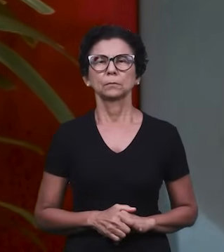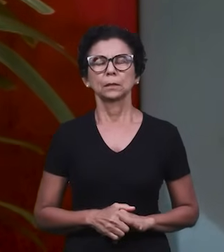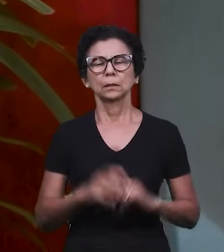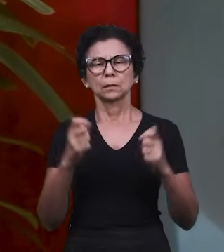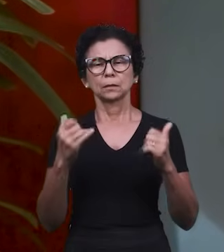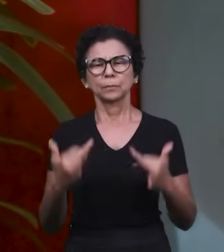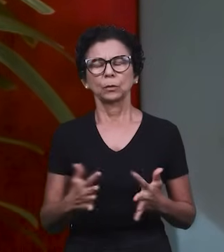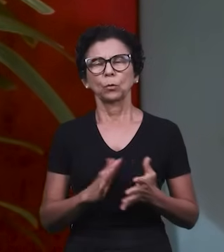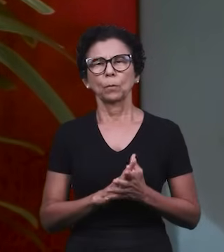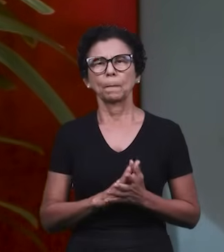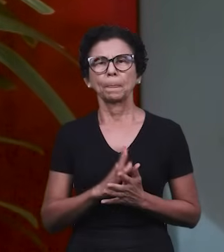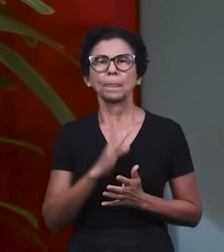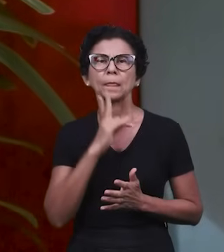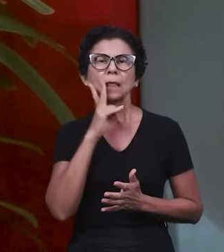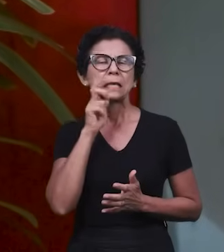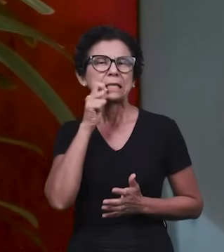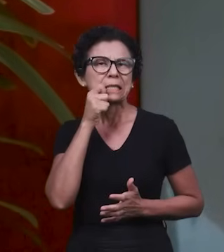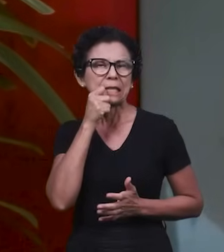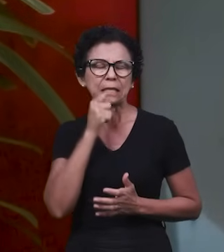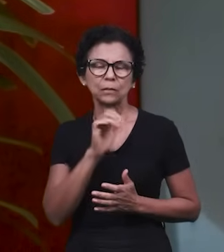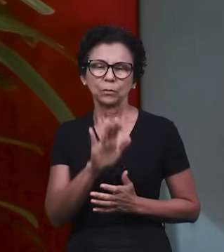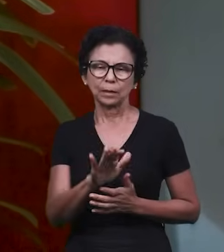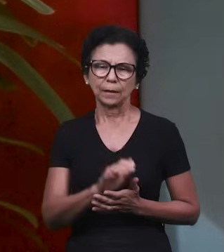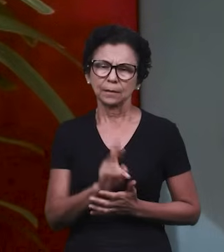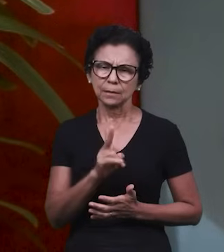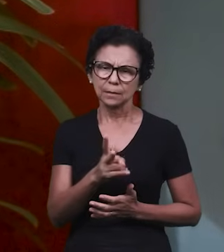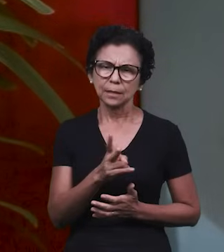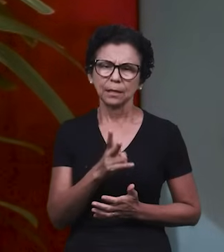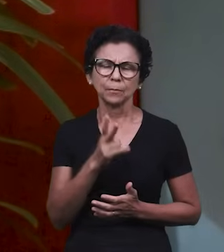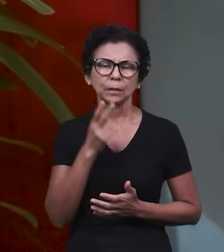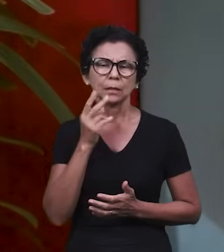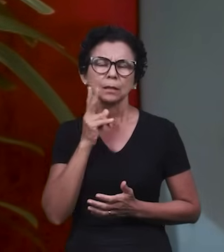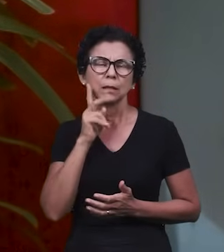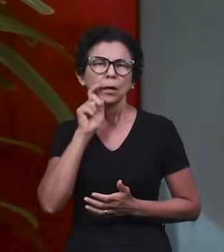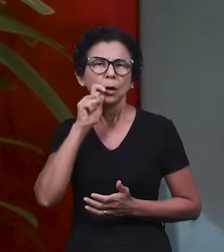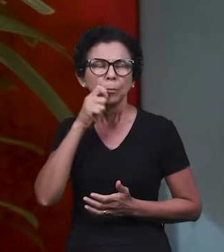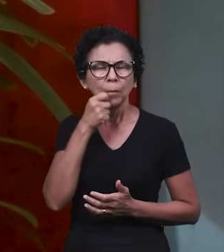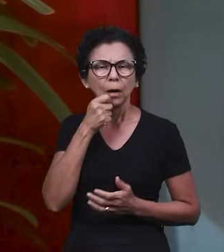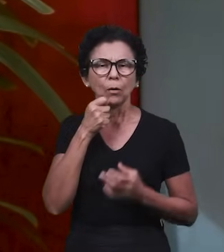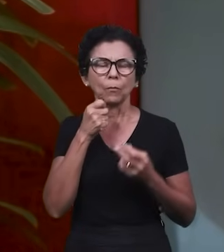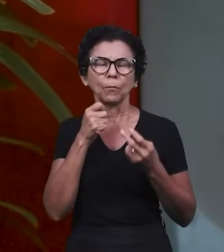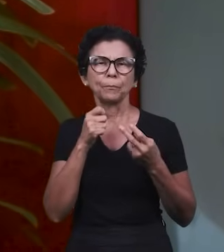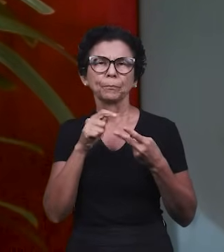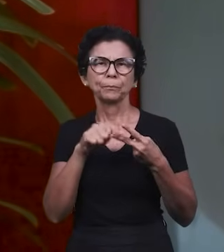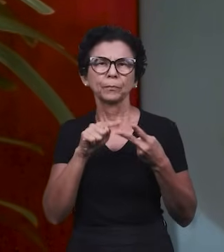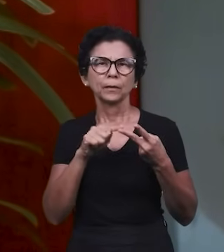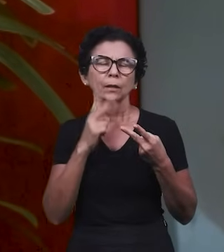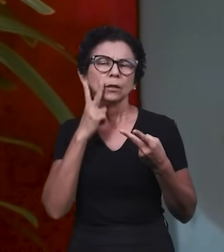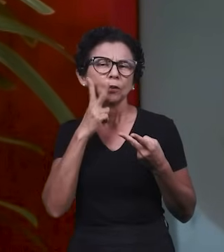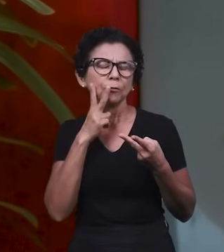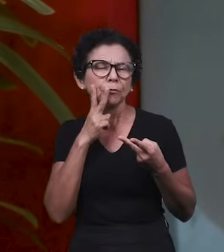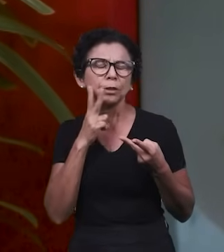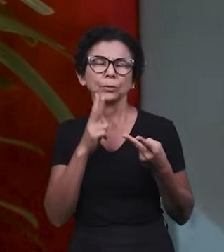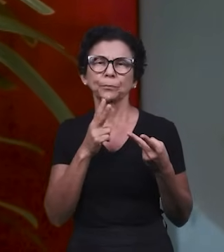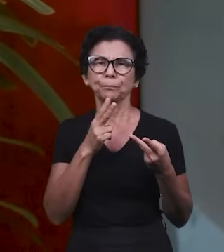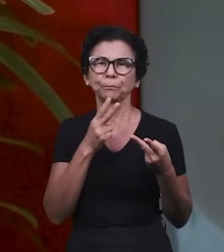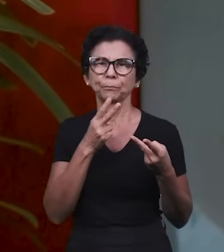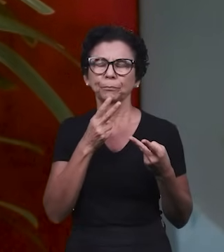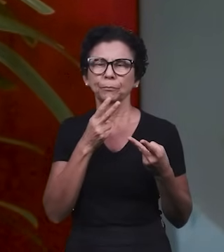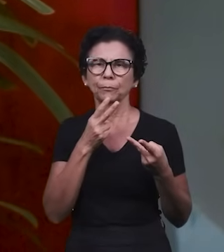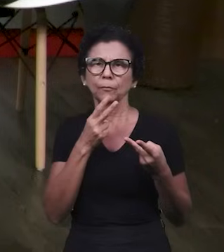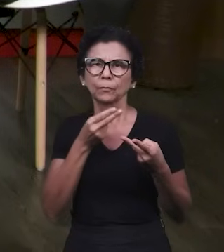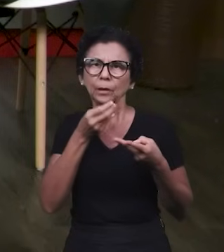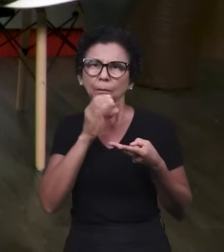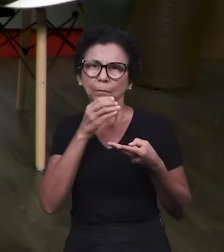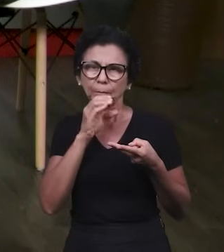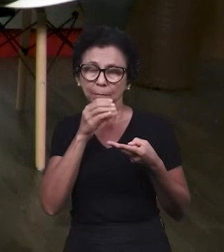seguinte: todas as vezes que comerdes esse pão e beberdes esse cálice, anunciais, e quando ele disse anunciais, que para mim já é uma expressão muito forte, sim, porque faz parte